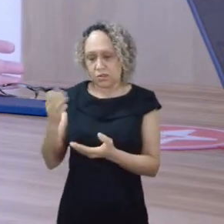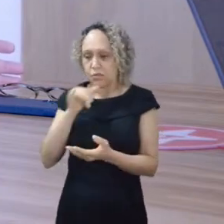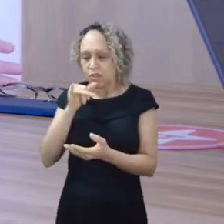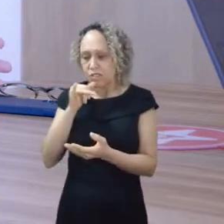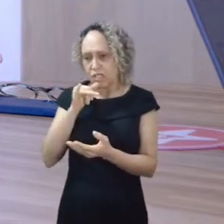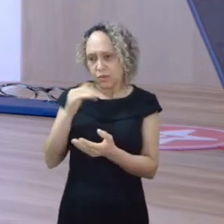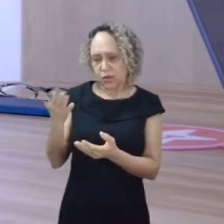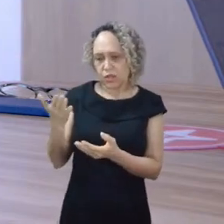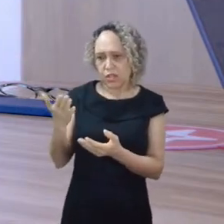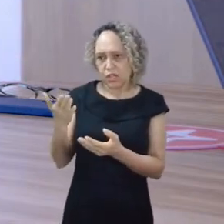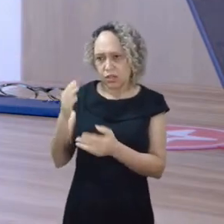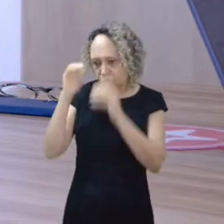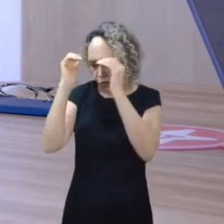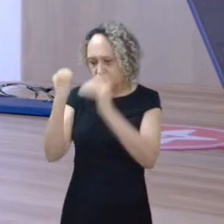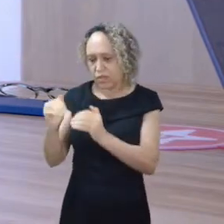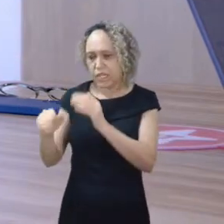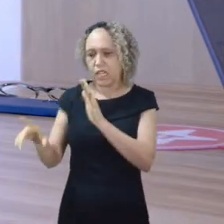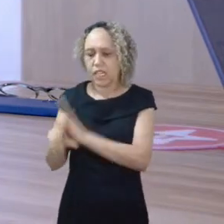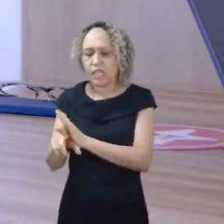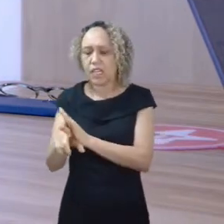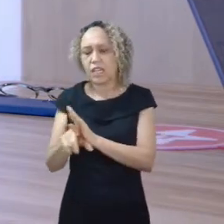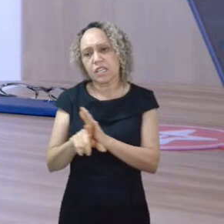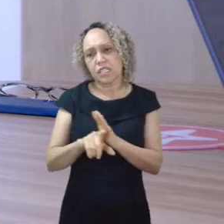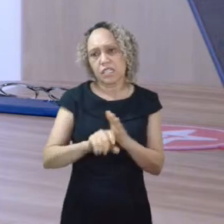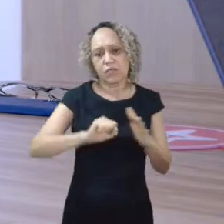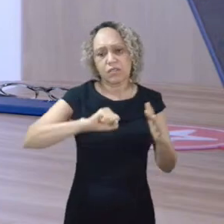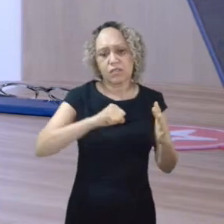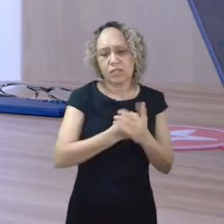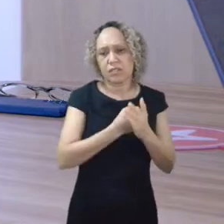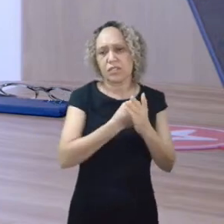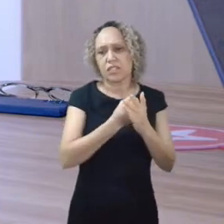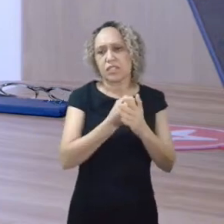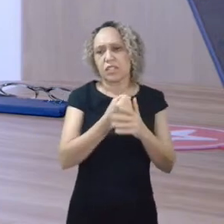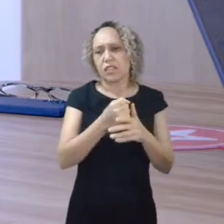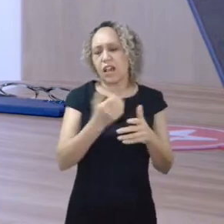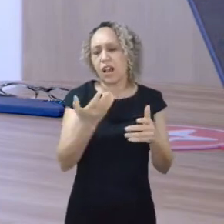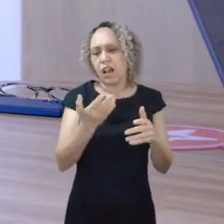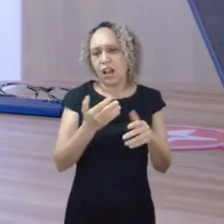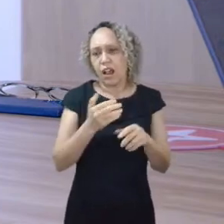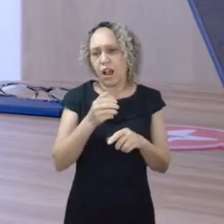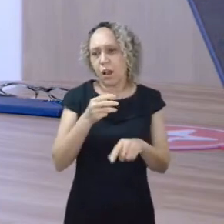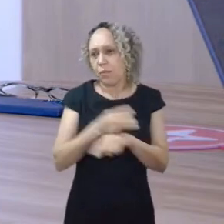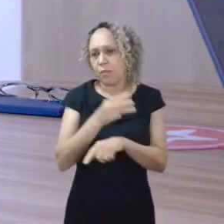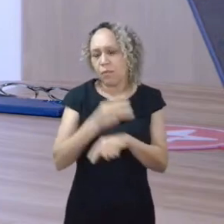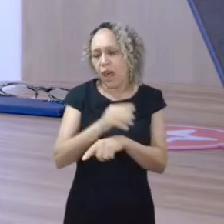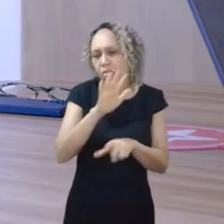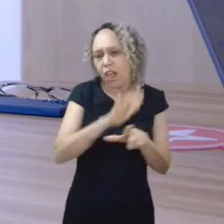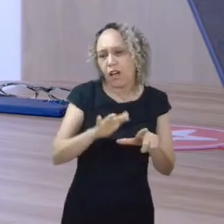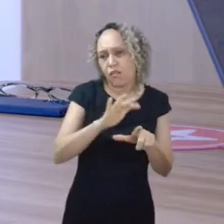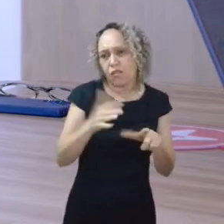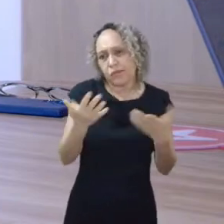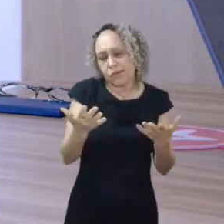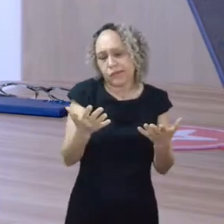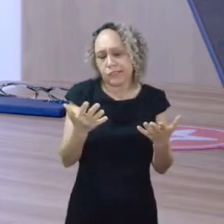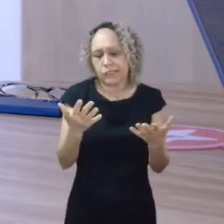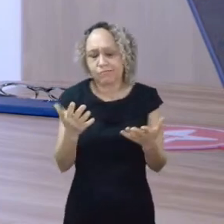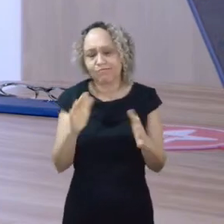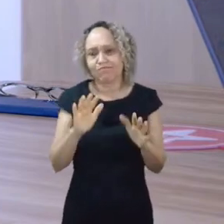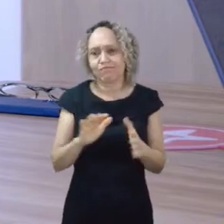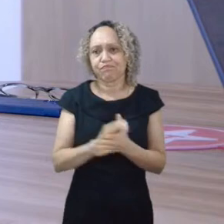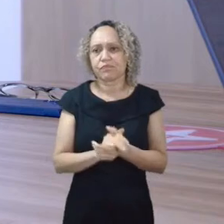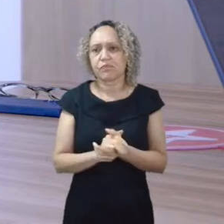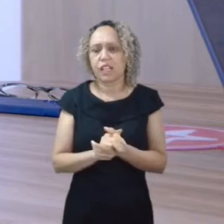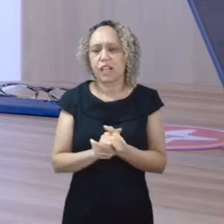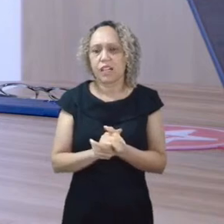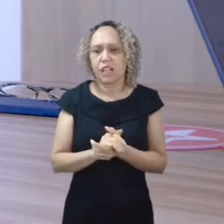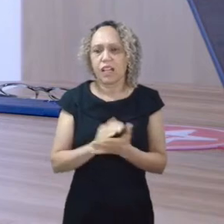vezes está equivocado. Essa é a minha opinião pessoal. O Supremo hoje, como é que está esse julgamento? É uma ação que já começou há muito tempo, foi suspensa na época